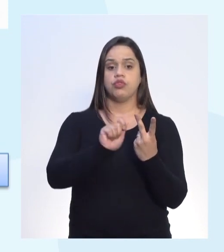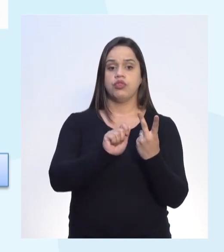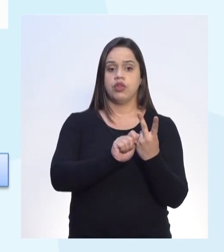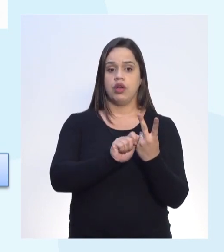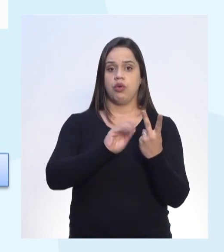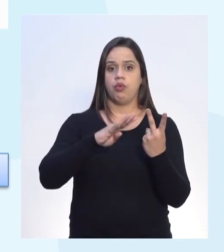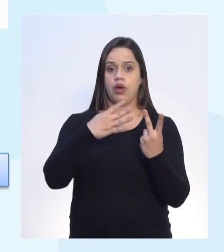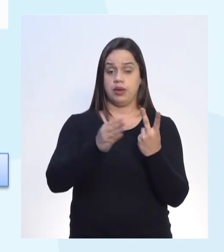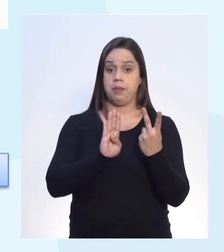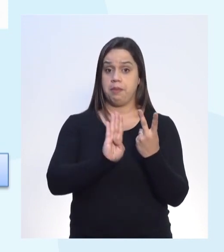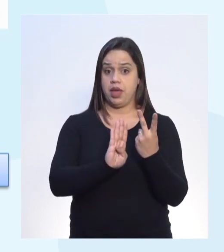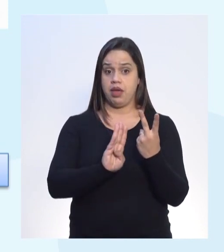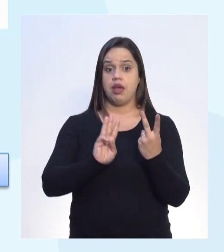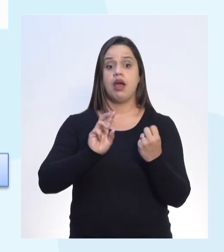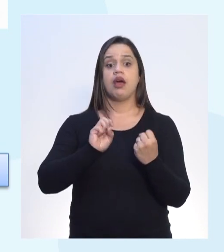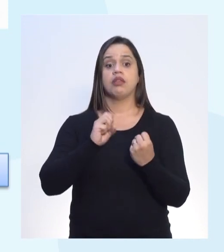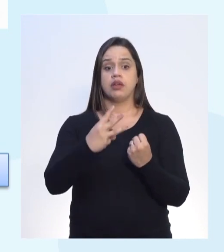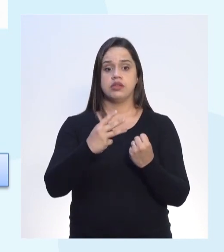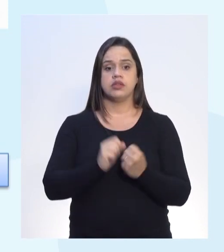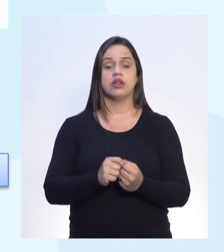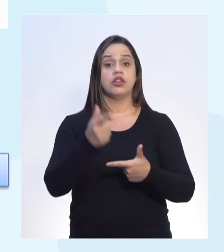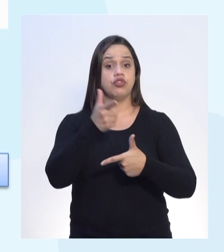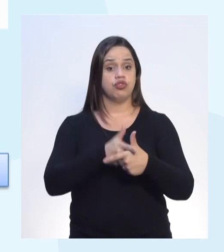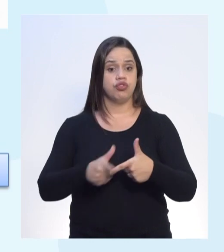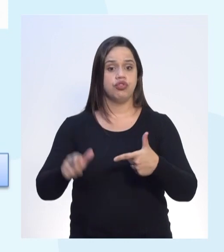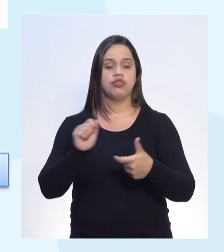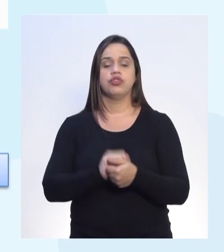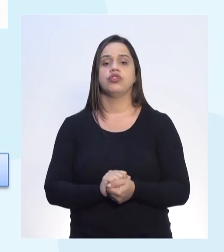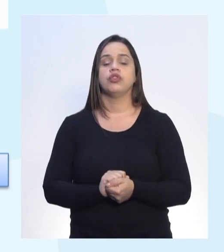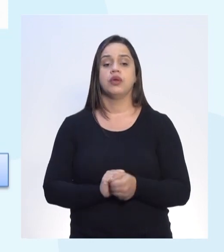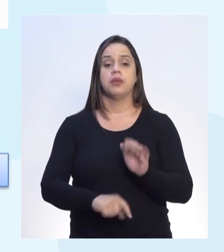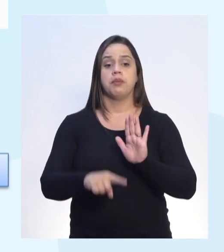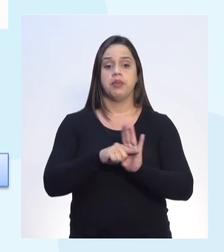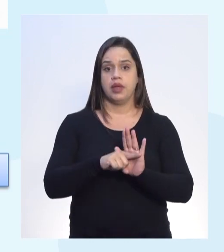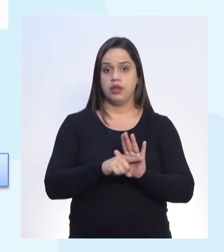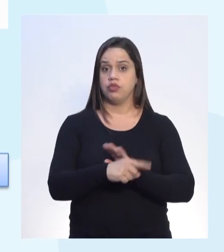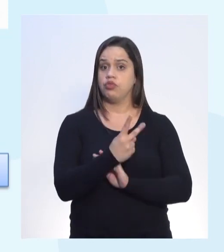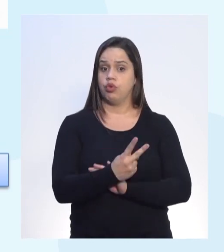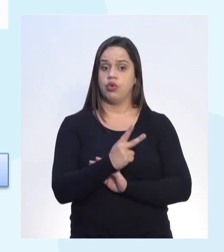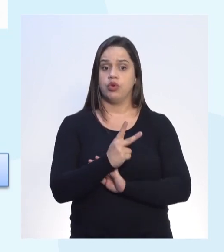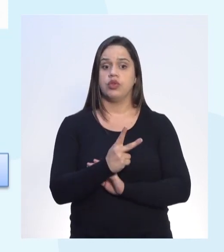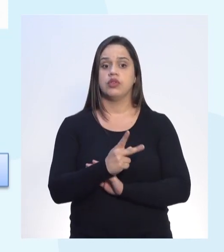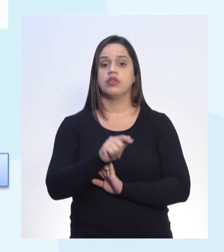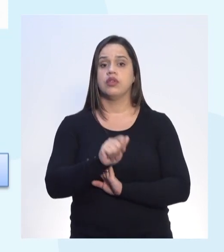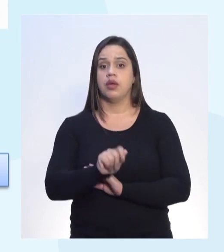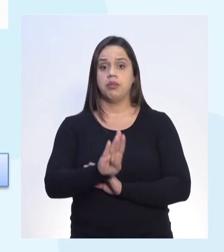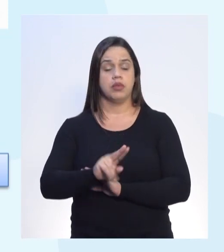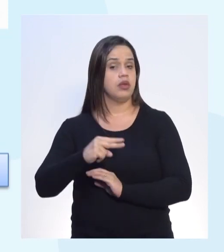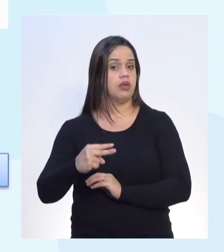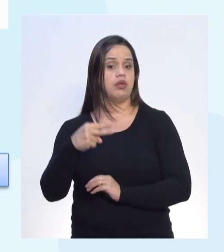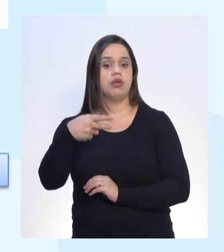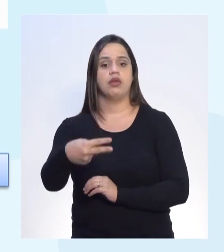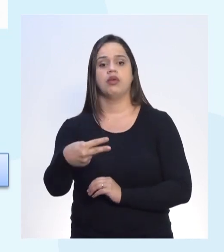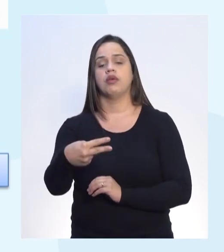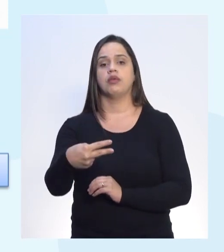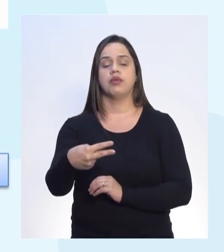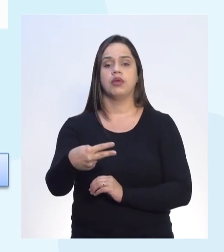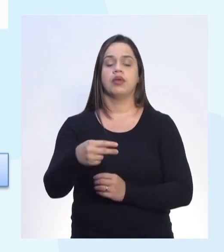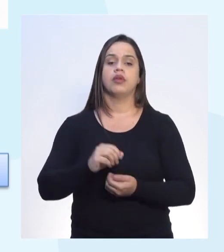a terceira. Dividido, né? Então, dividido por menos, né? Negativo. Menos